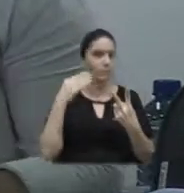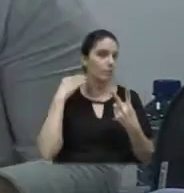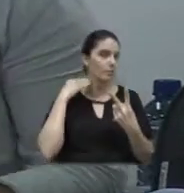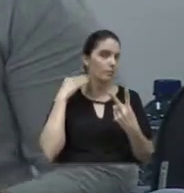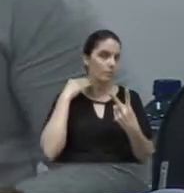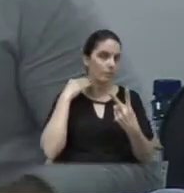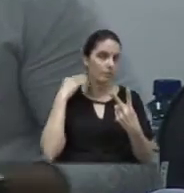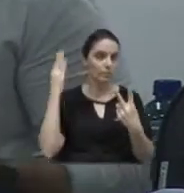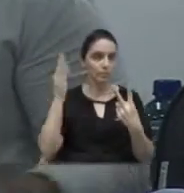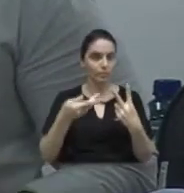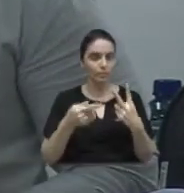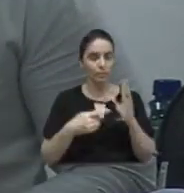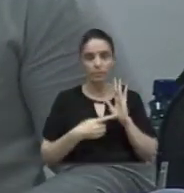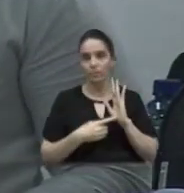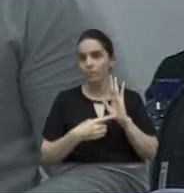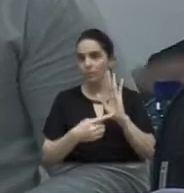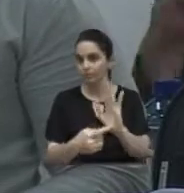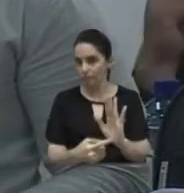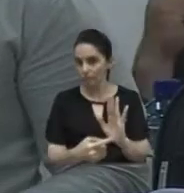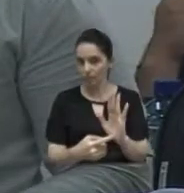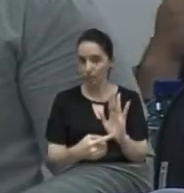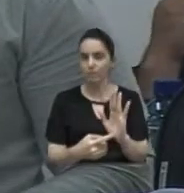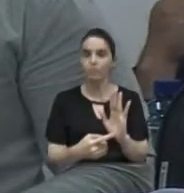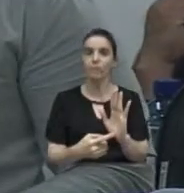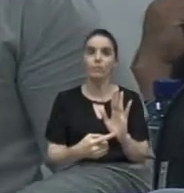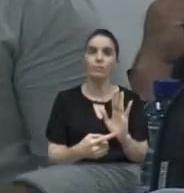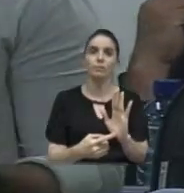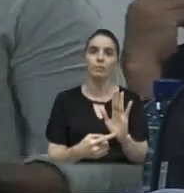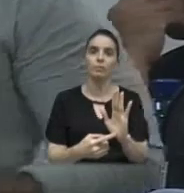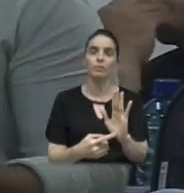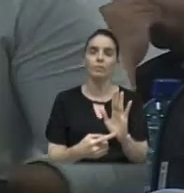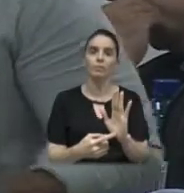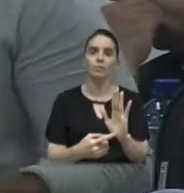já ofertam